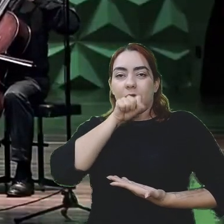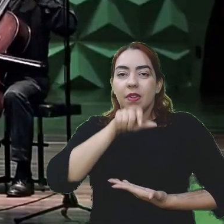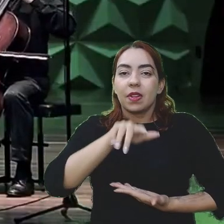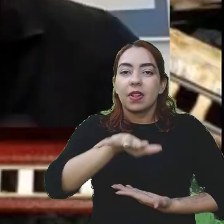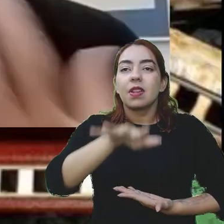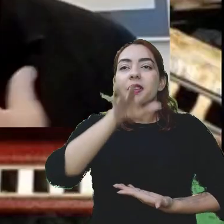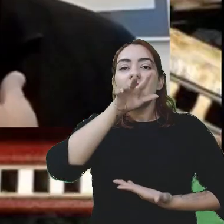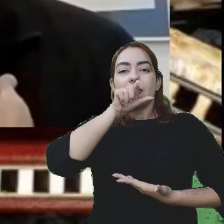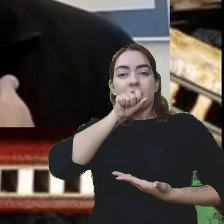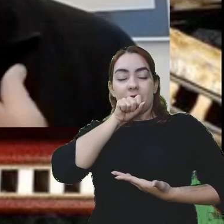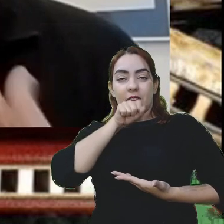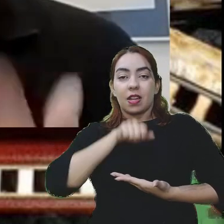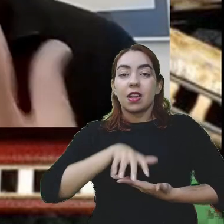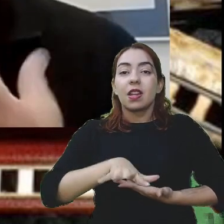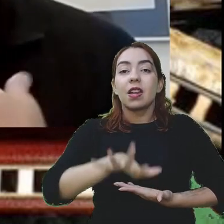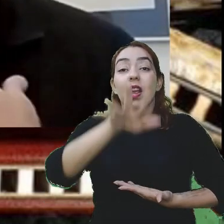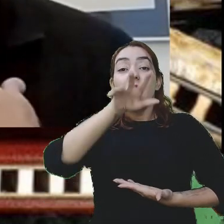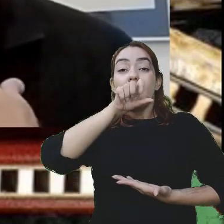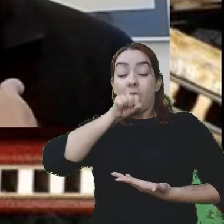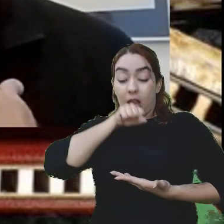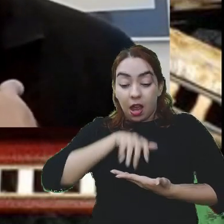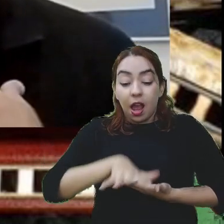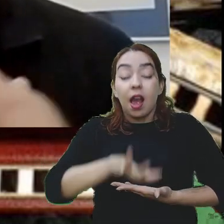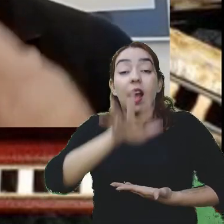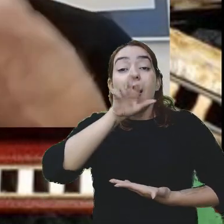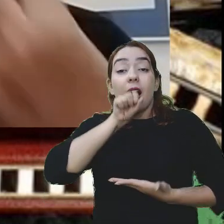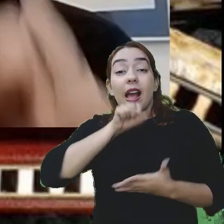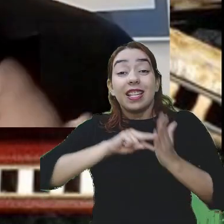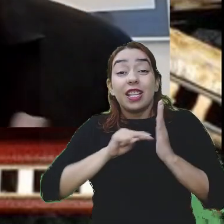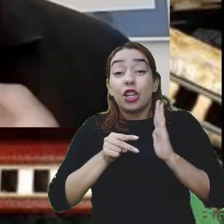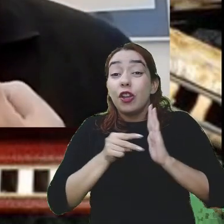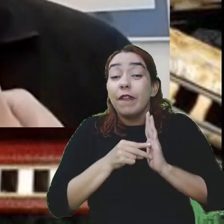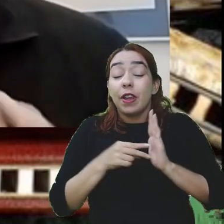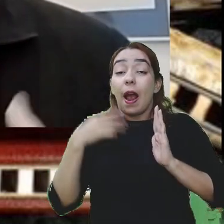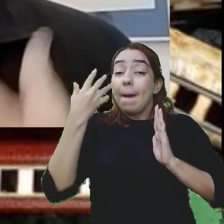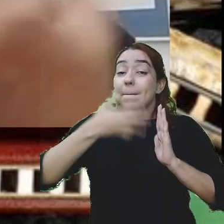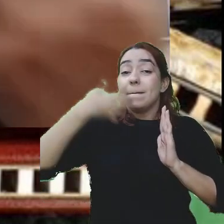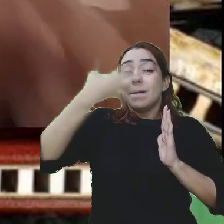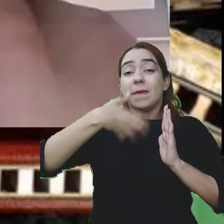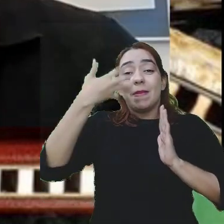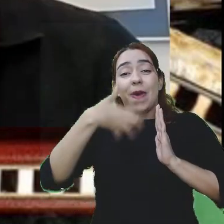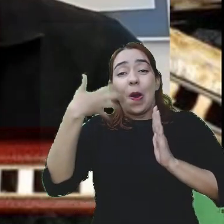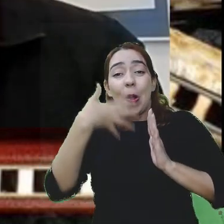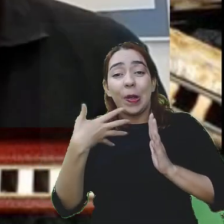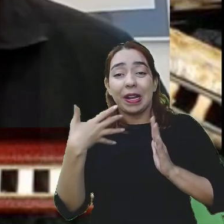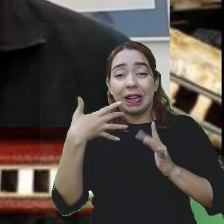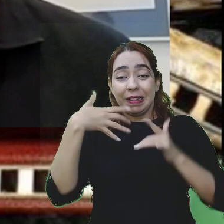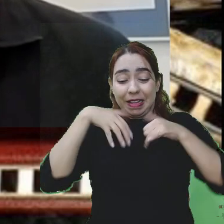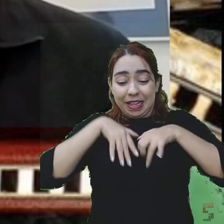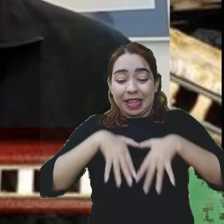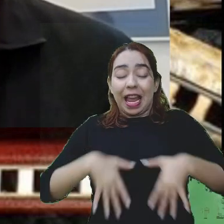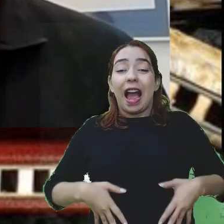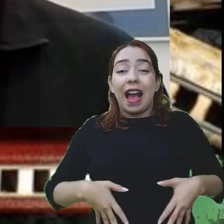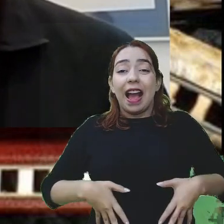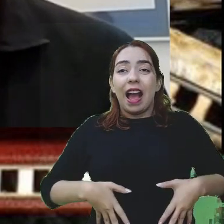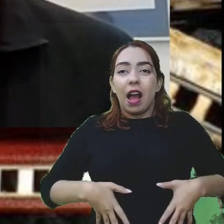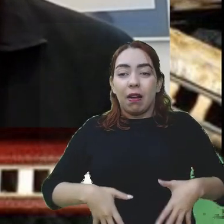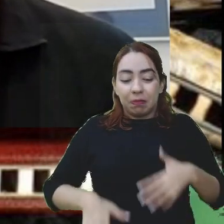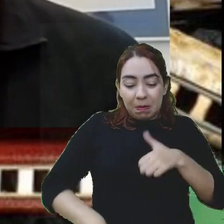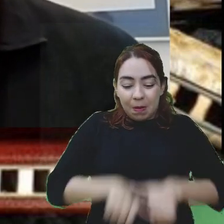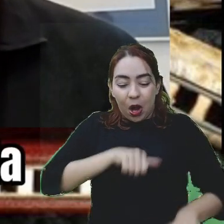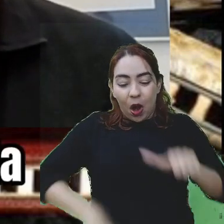a gente puxa o ar, puxa a música para dentro da gente, transforma ela e devolve. Então, eu acho que